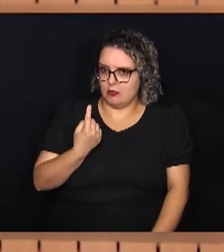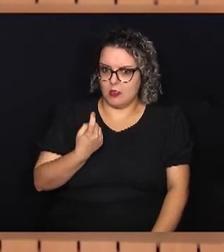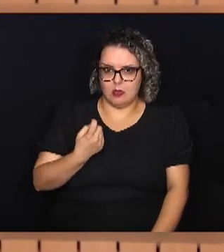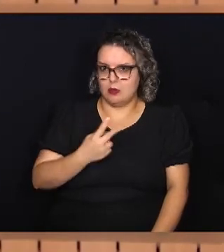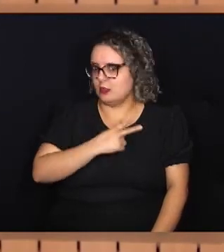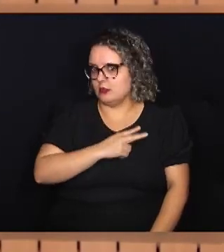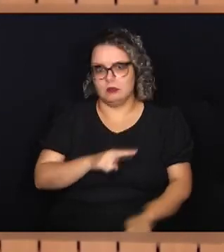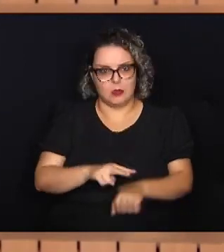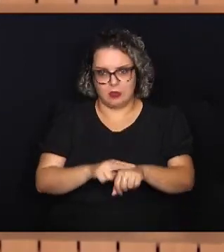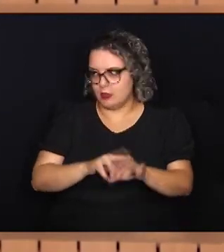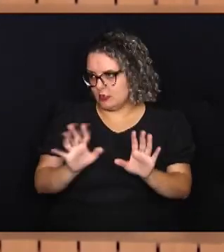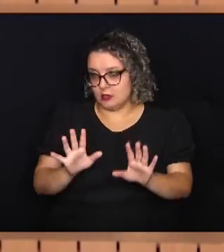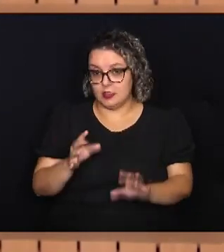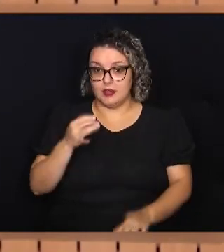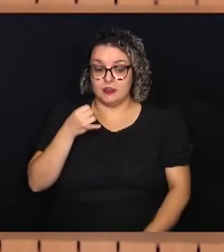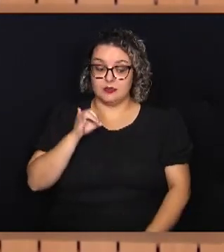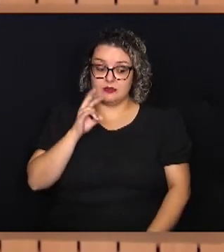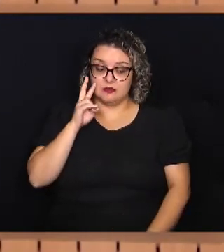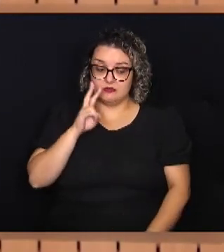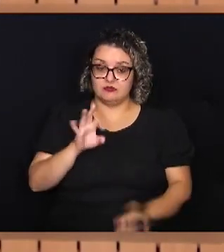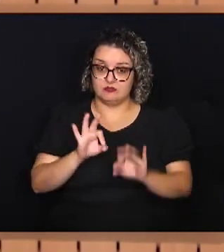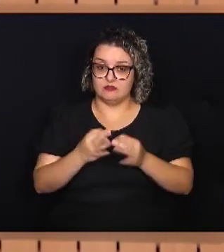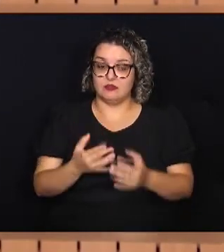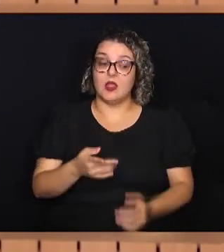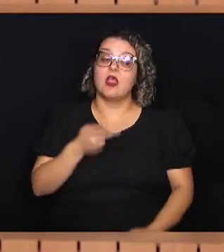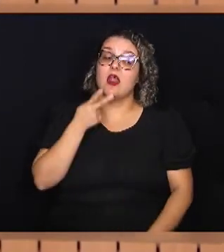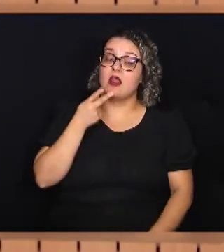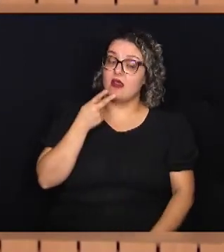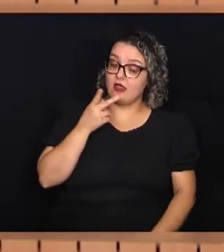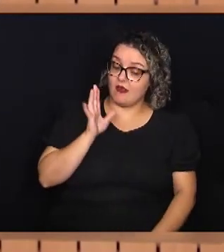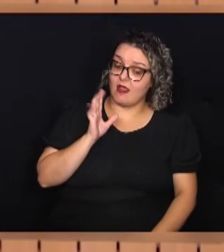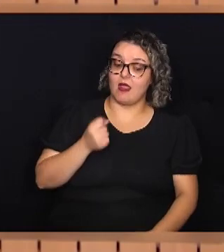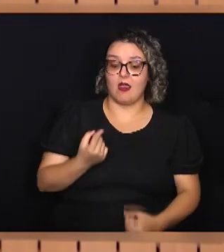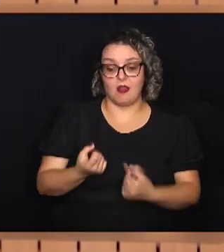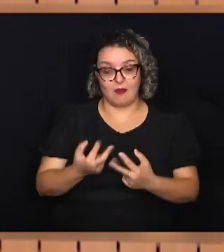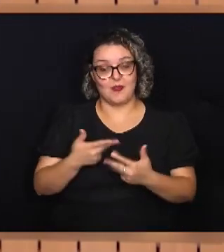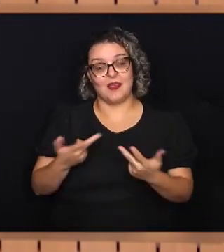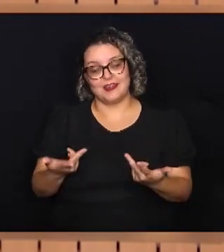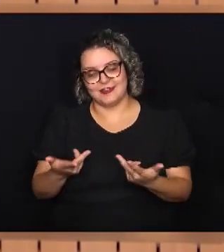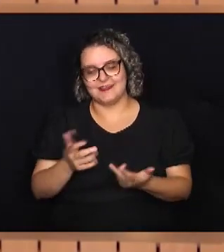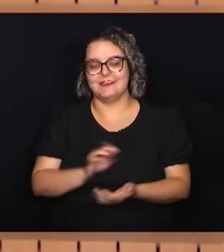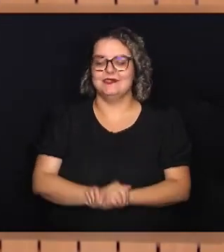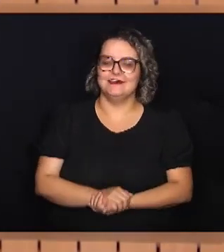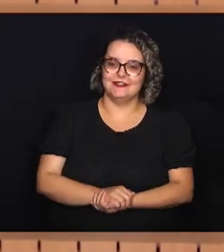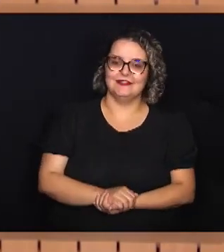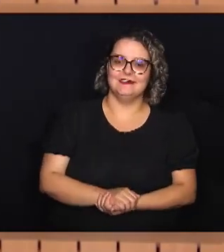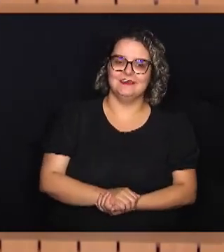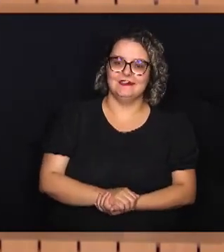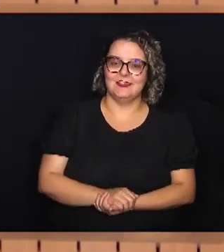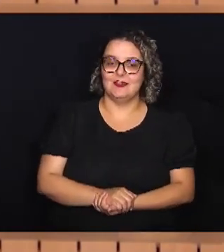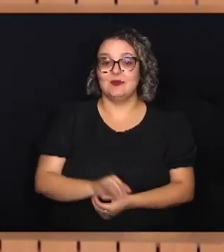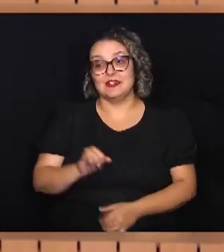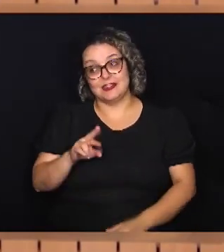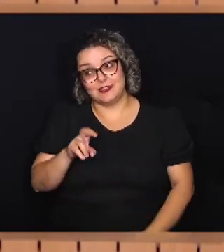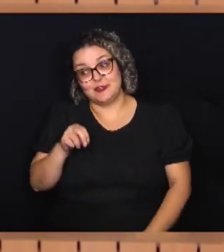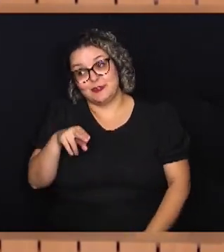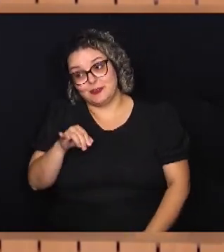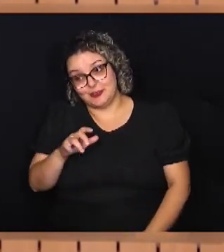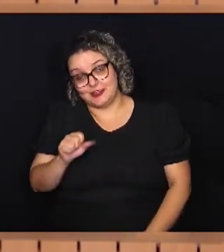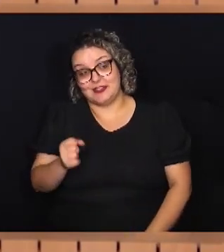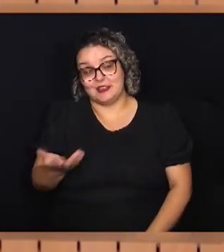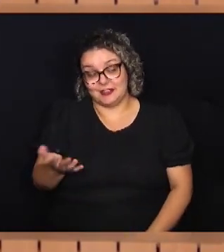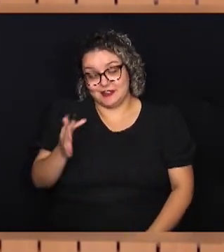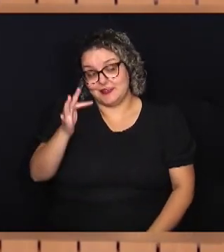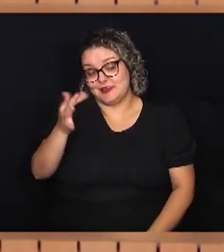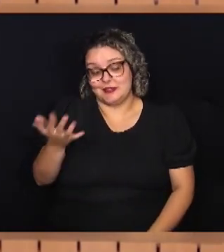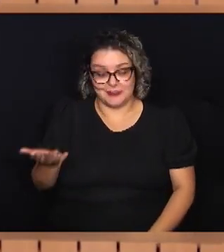se ele vê alguém da família de verde, ele vai fazer um comentário, né? Mas, por essas ironias do destino,